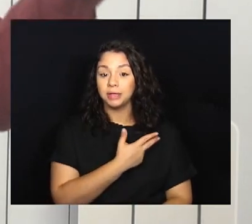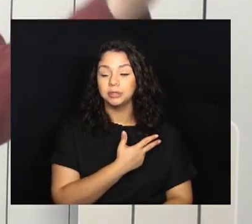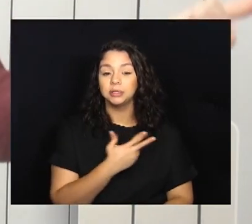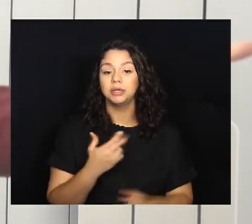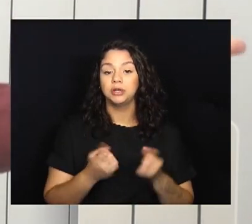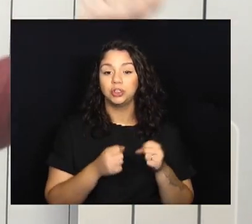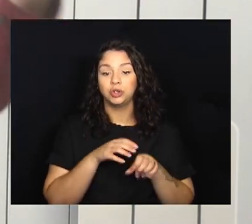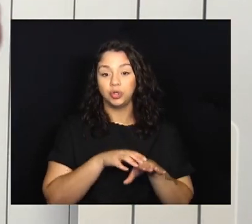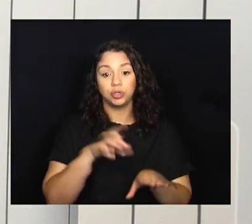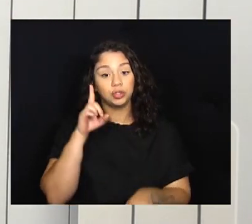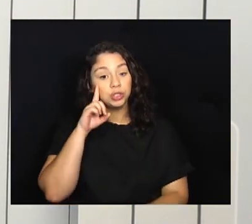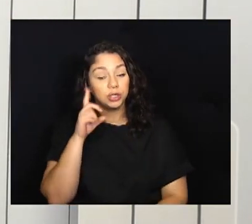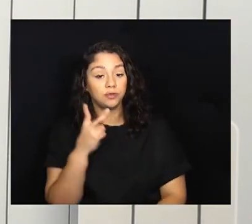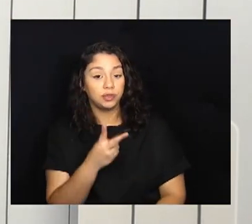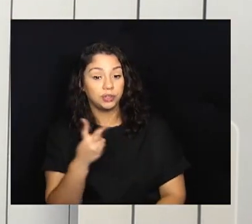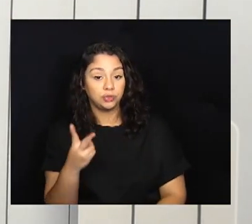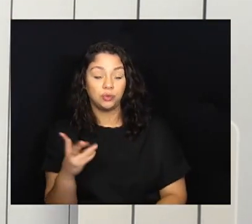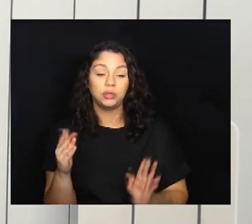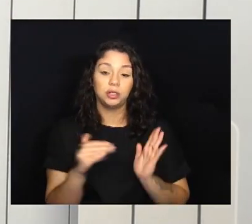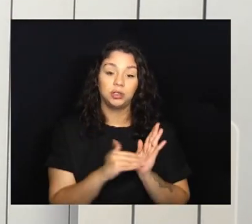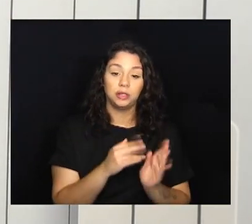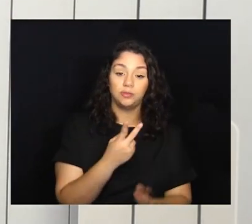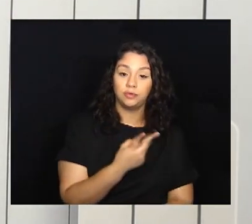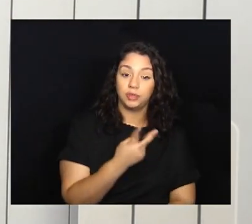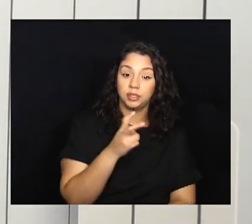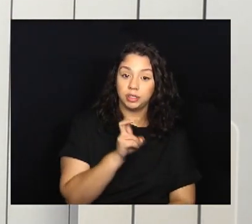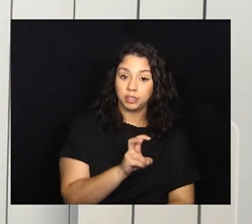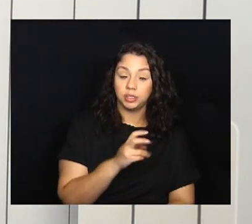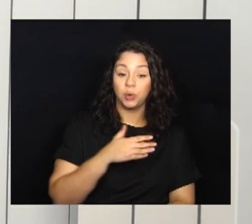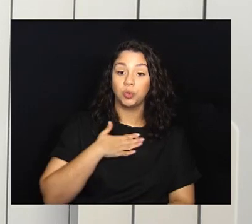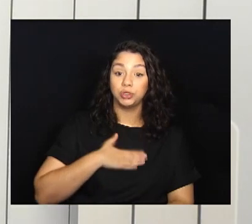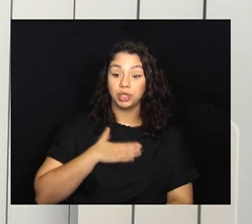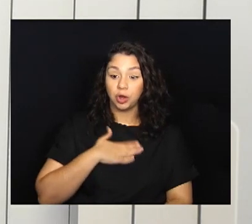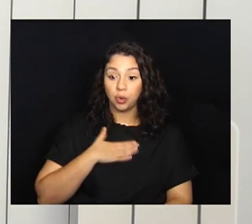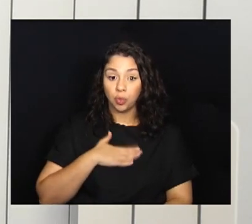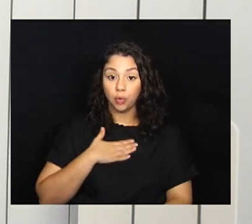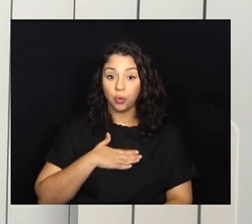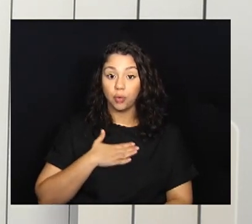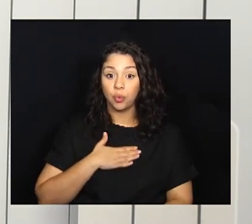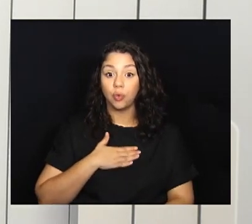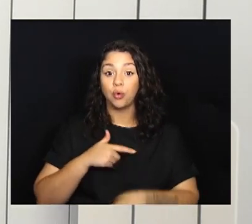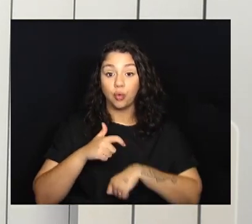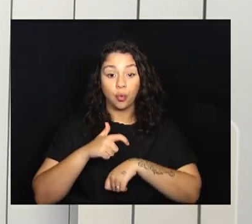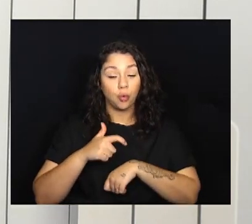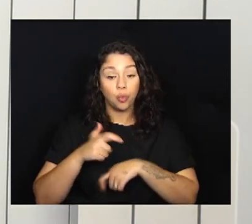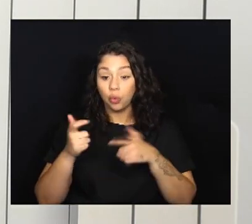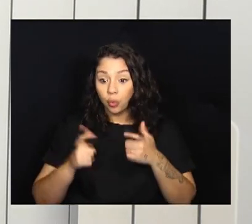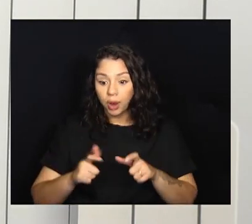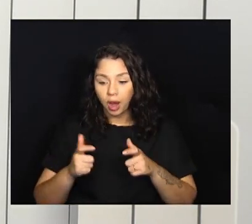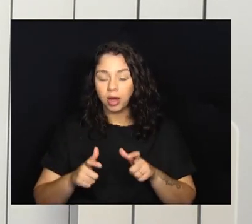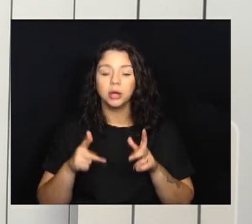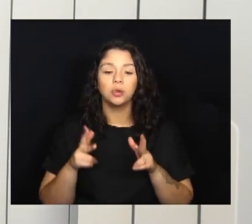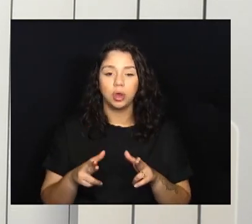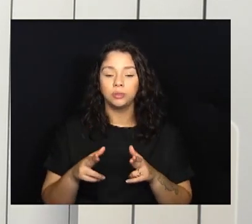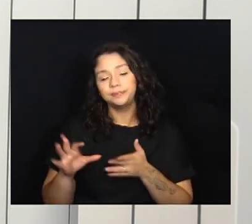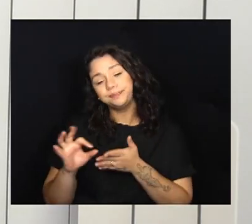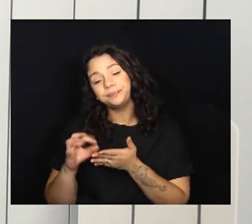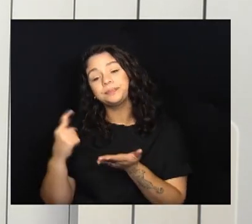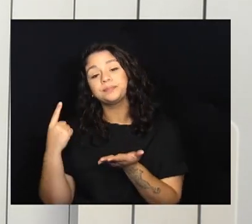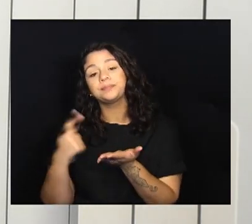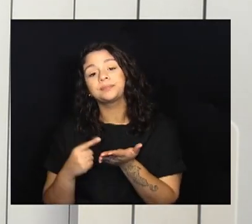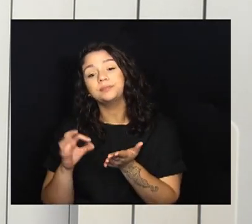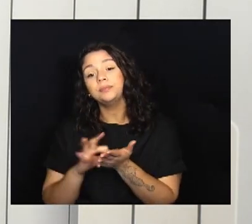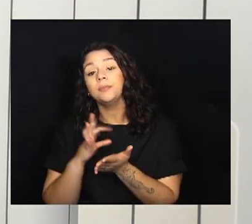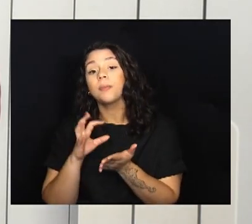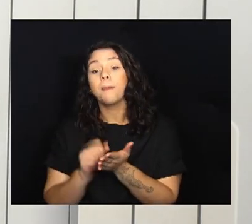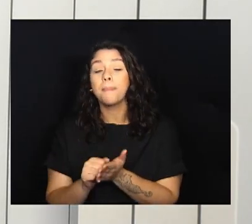dias 22 e 25 de agosto no mesmo endereço. Para fazer esse agendamento, o